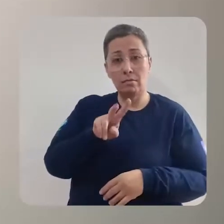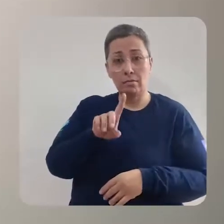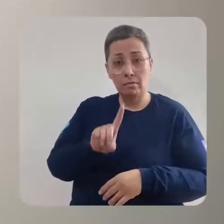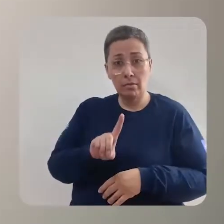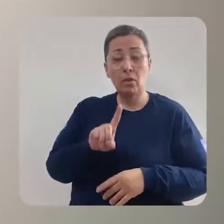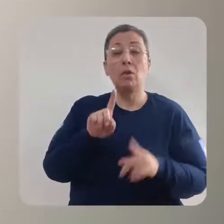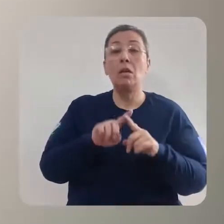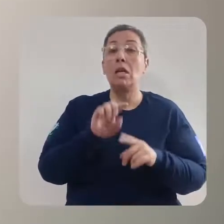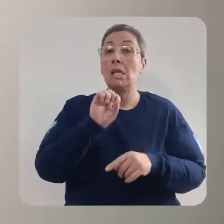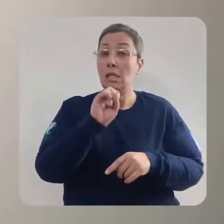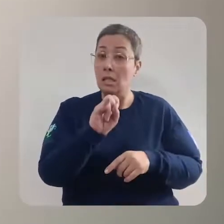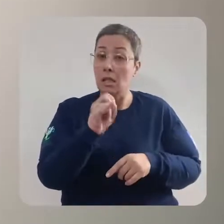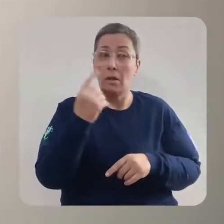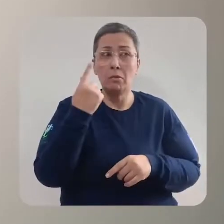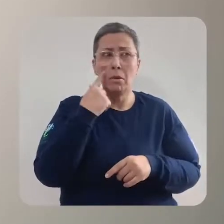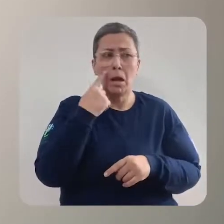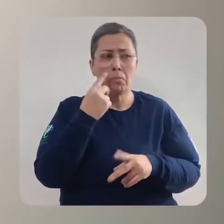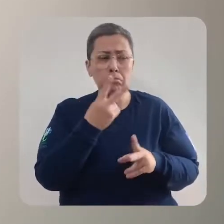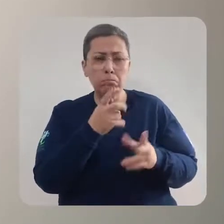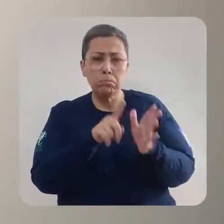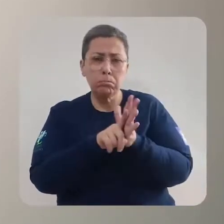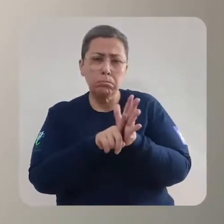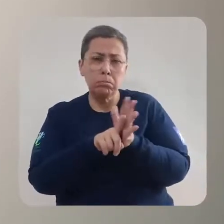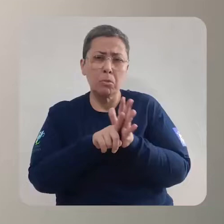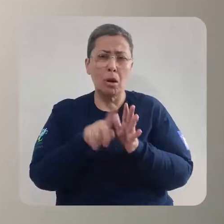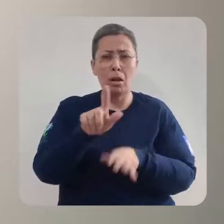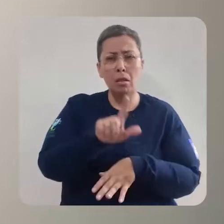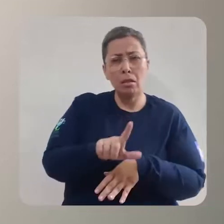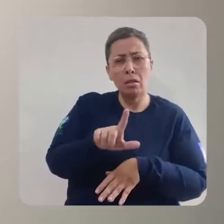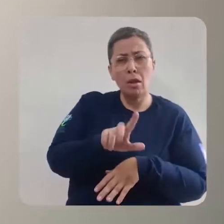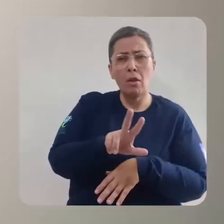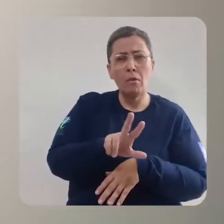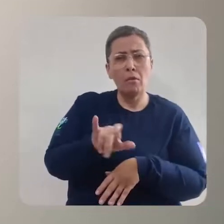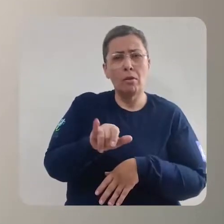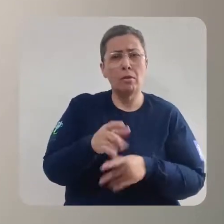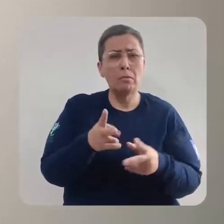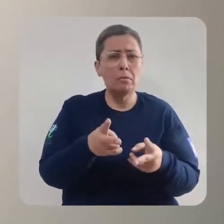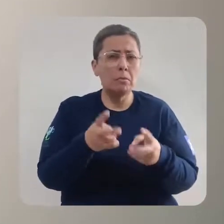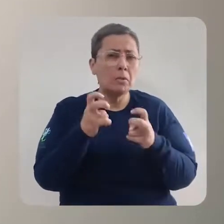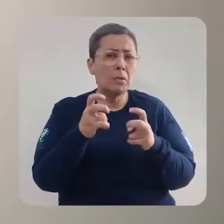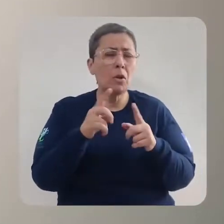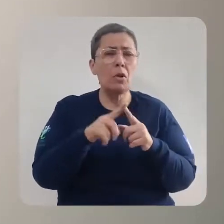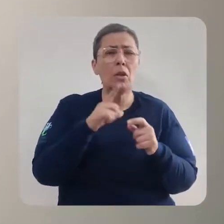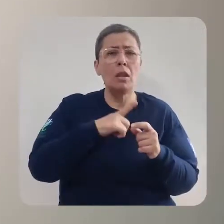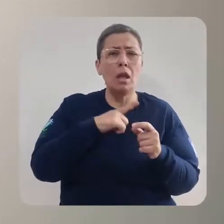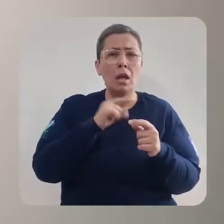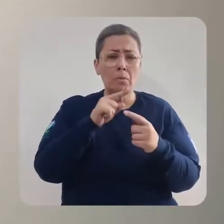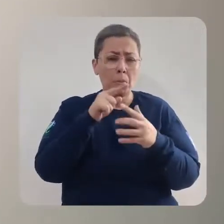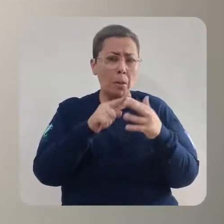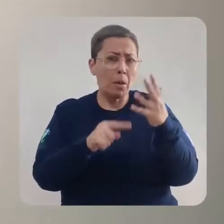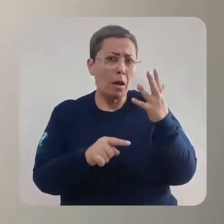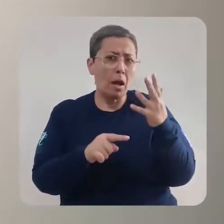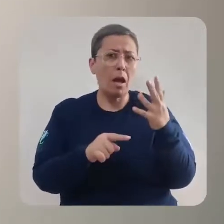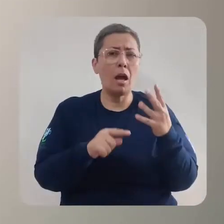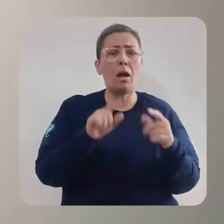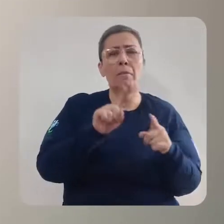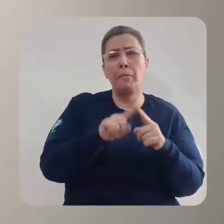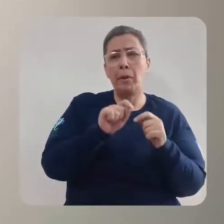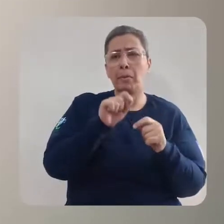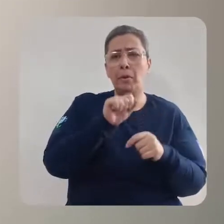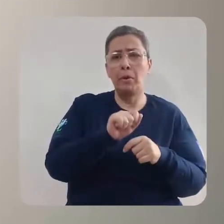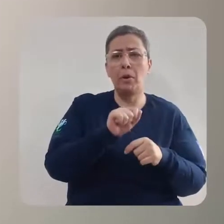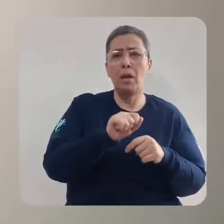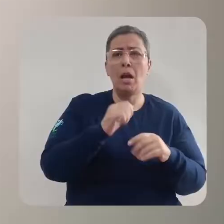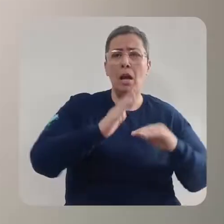AVDs, né? Se vocês forem olhar aí na literatura, nós vamos observar que elas têm muitas siglas, né? Então, pode